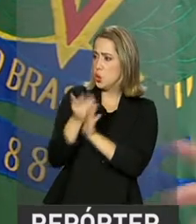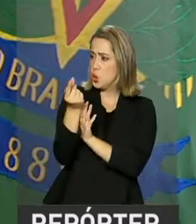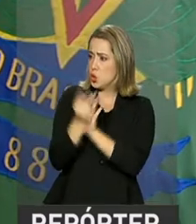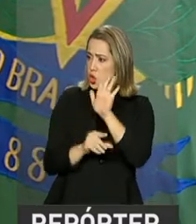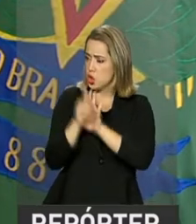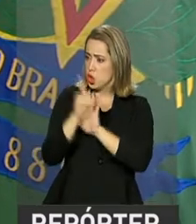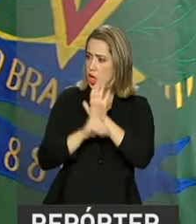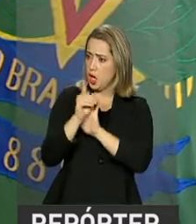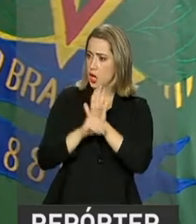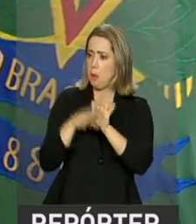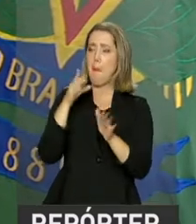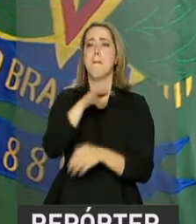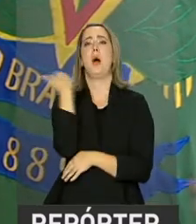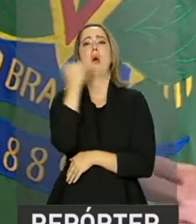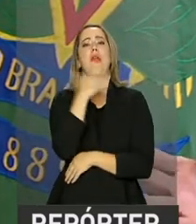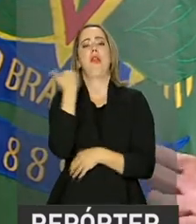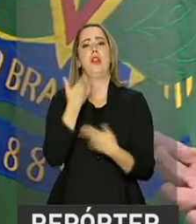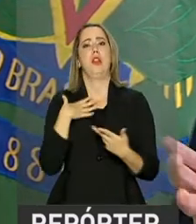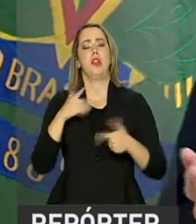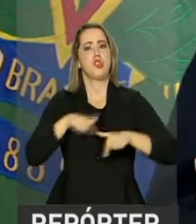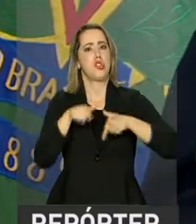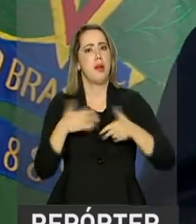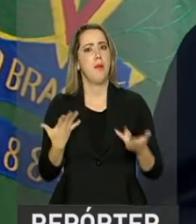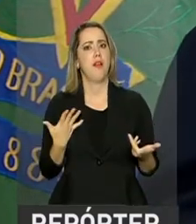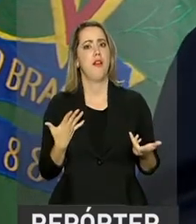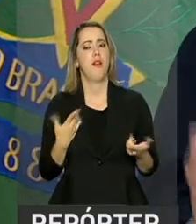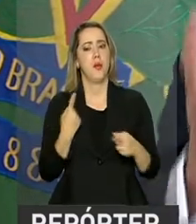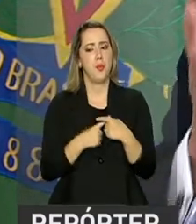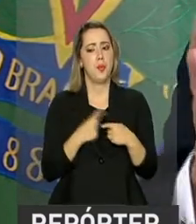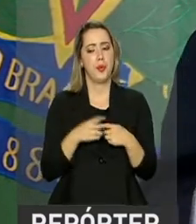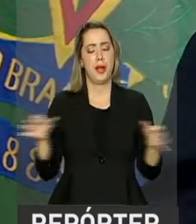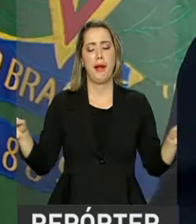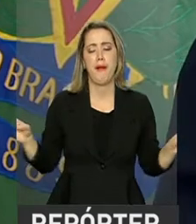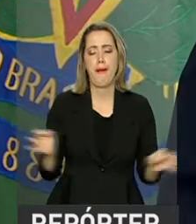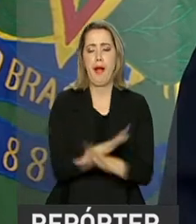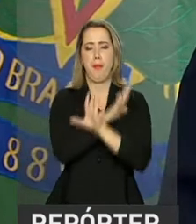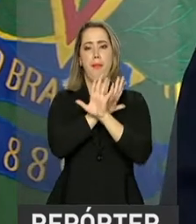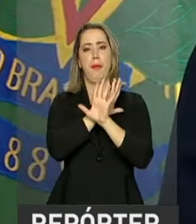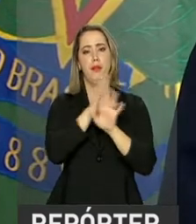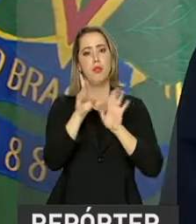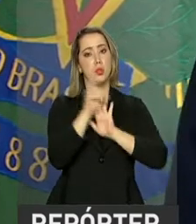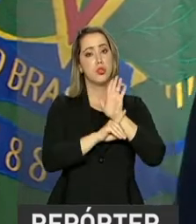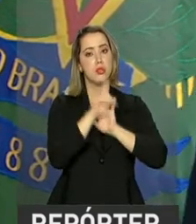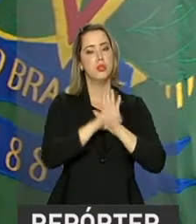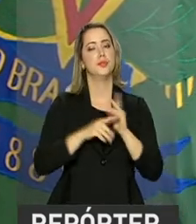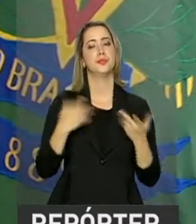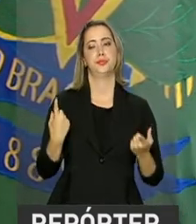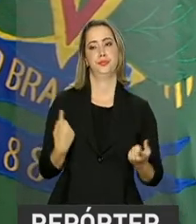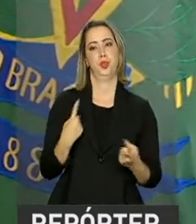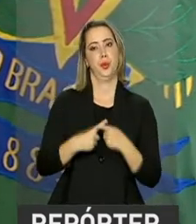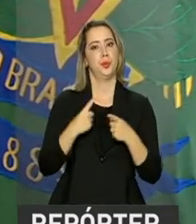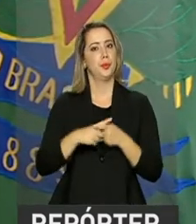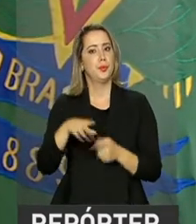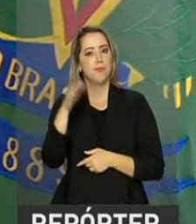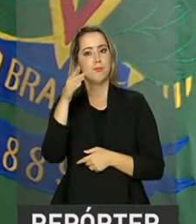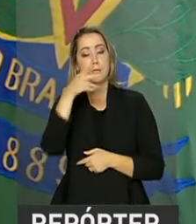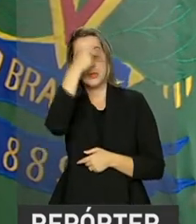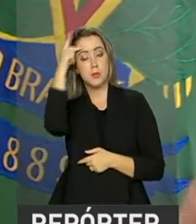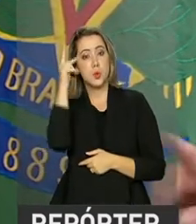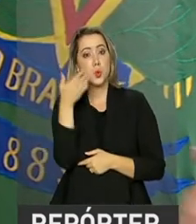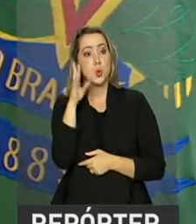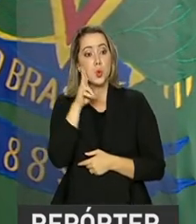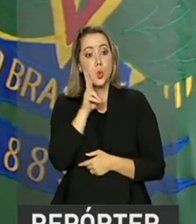o trabalhador vai morrer à míngua porque a reforma trabalhista vai acabar com todos os direitos. É que as pessoas não leem a Constituição